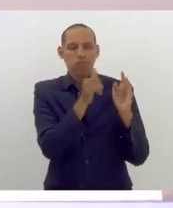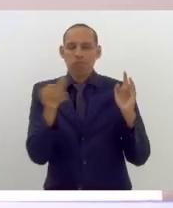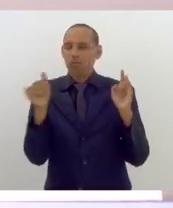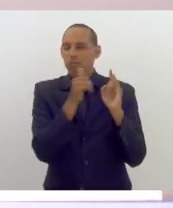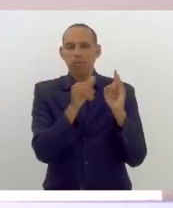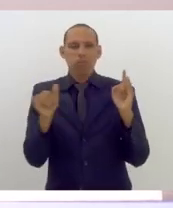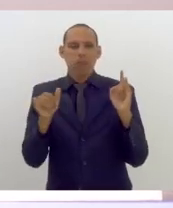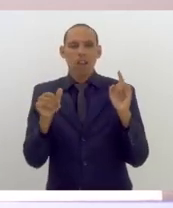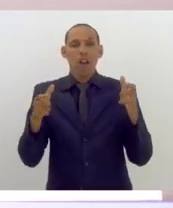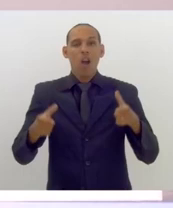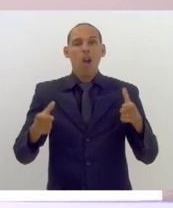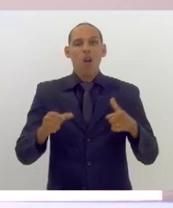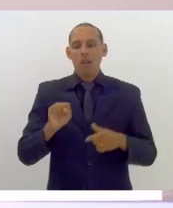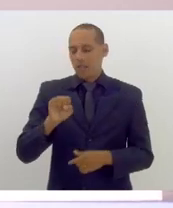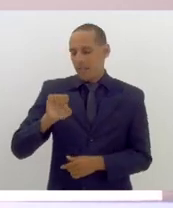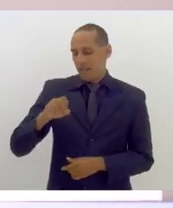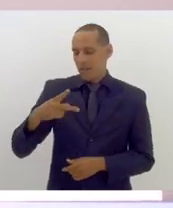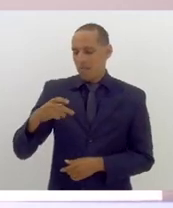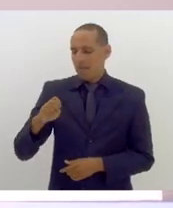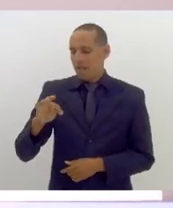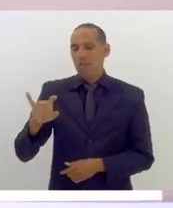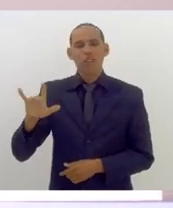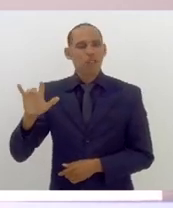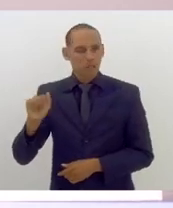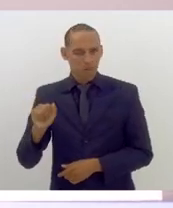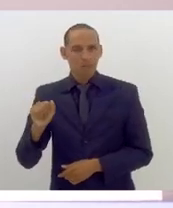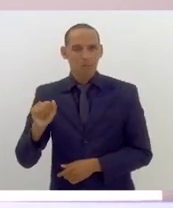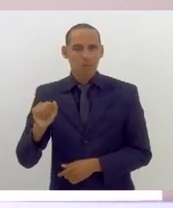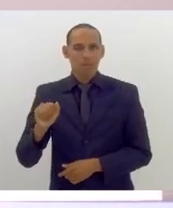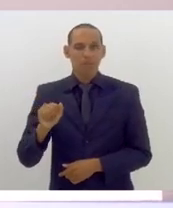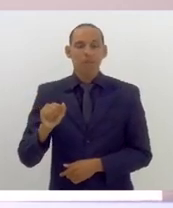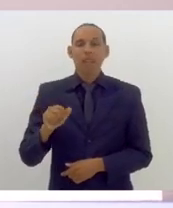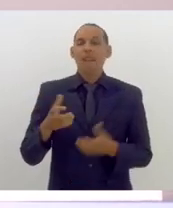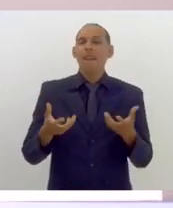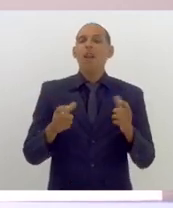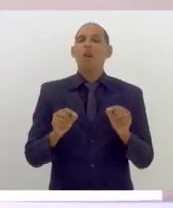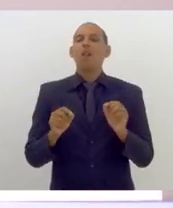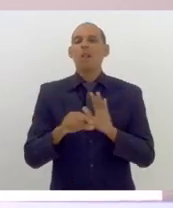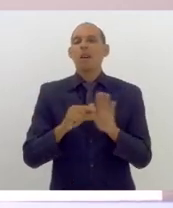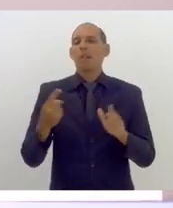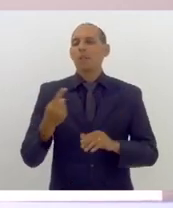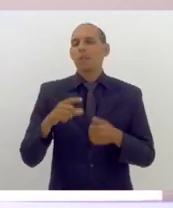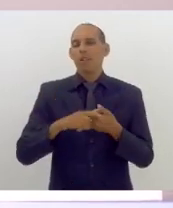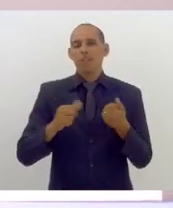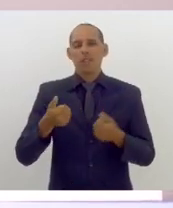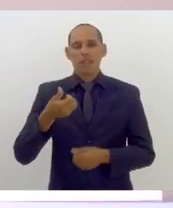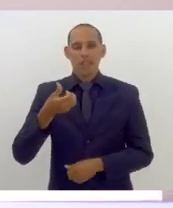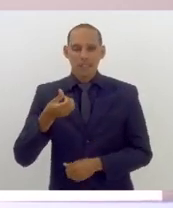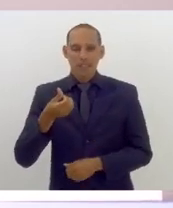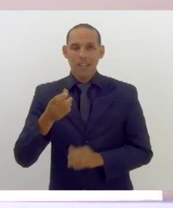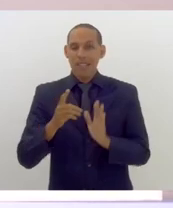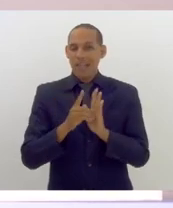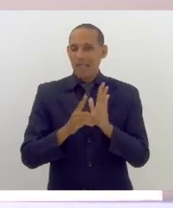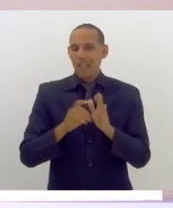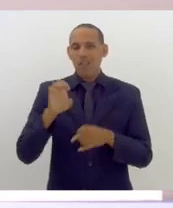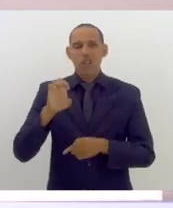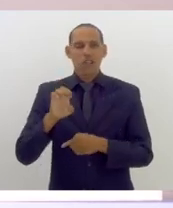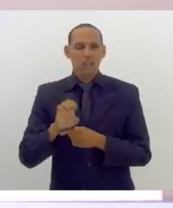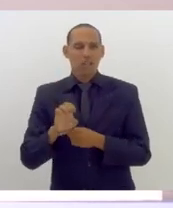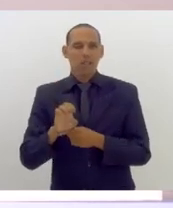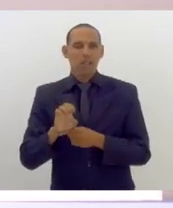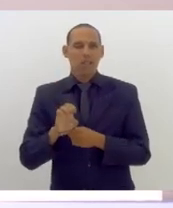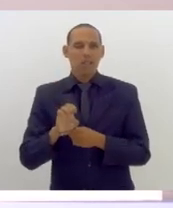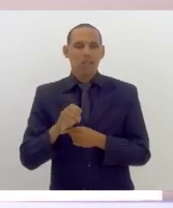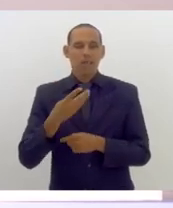no município de Janeiro e tendo em vista a competente exclusiva estabelecida preparada primeiro do artigo 16 do Decreto Estadual